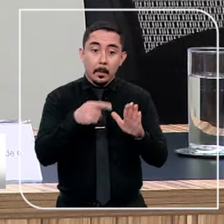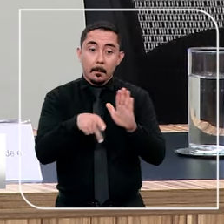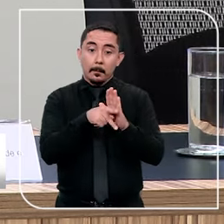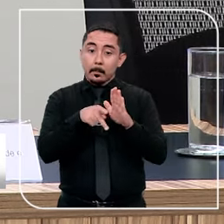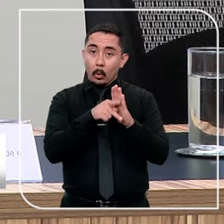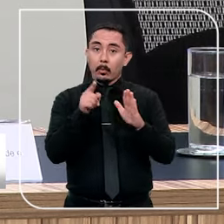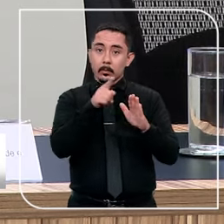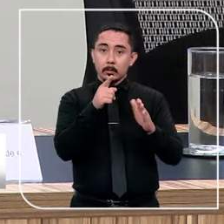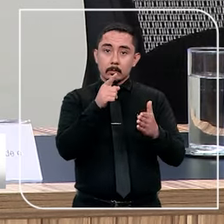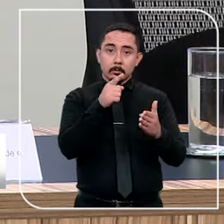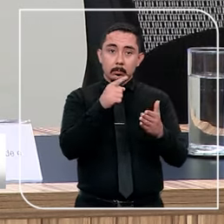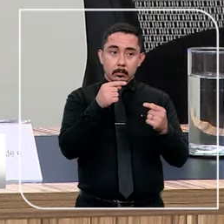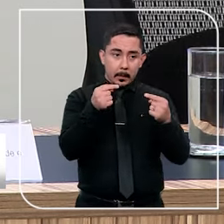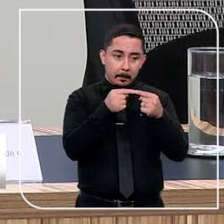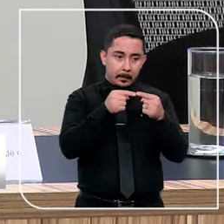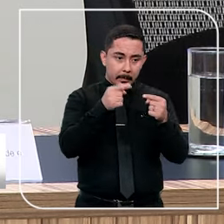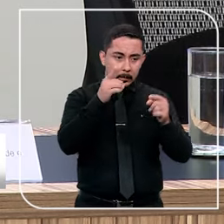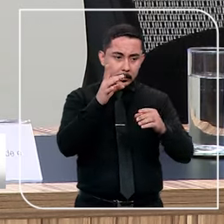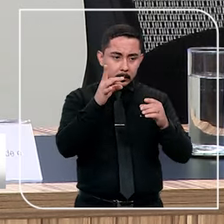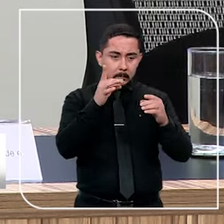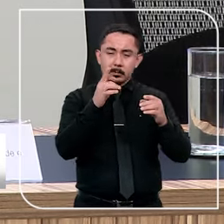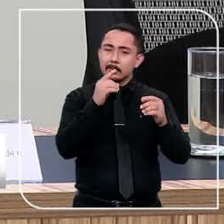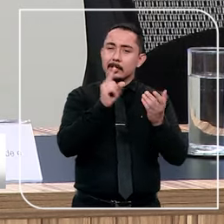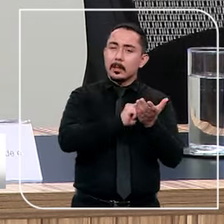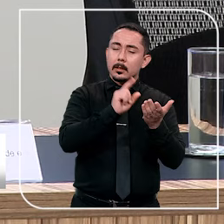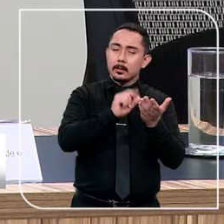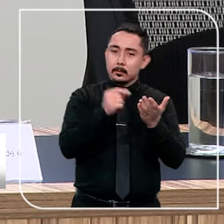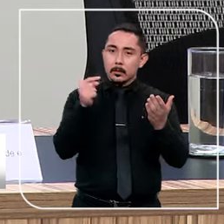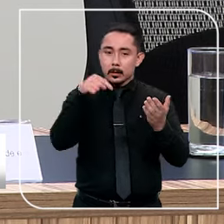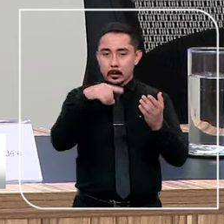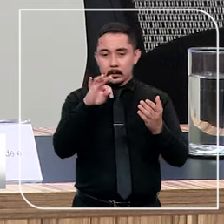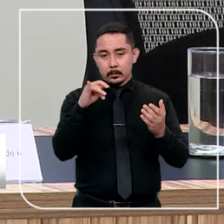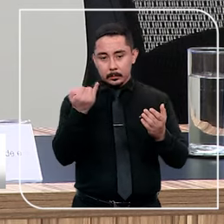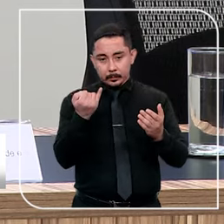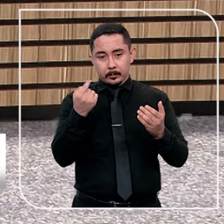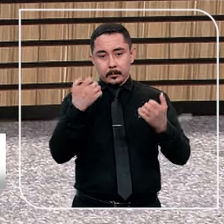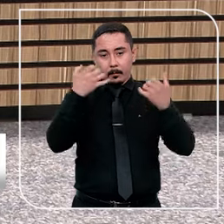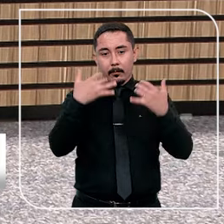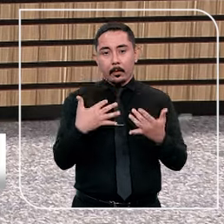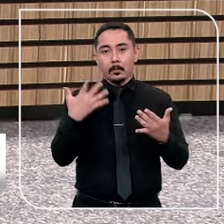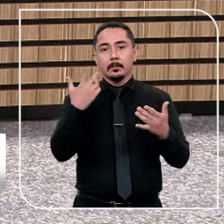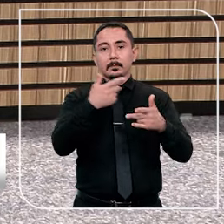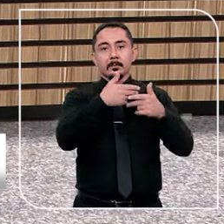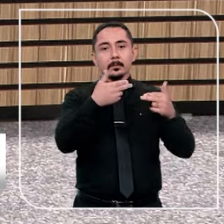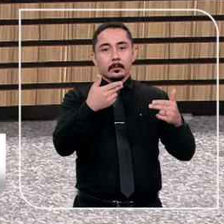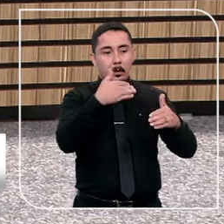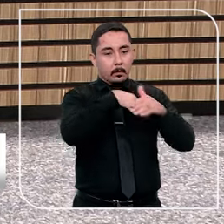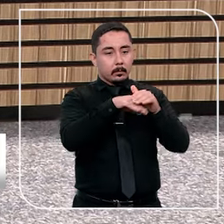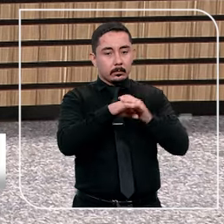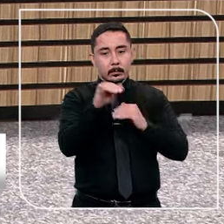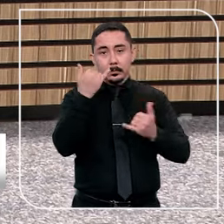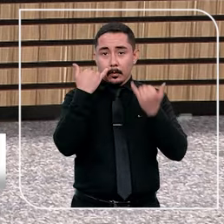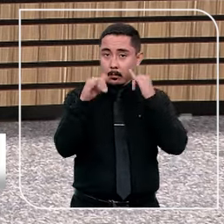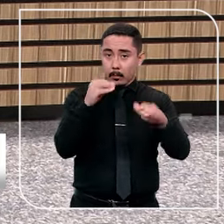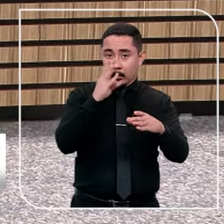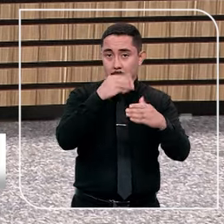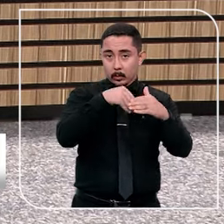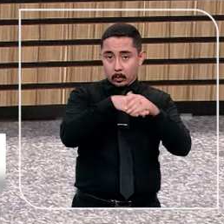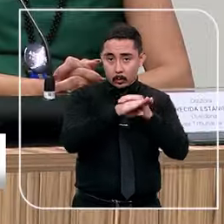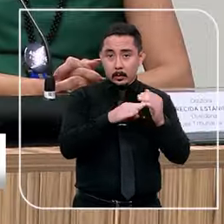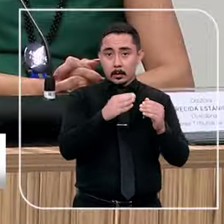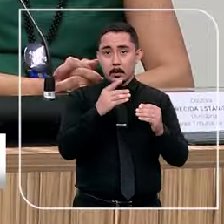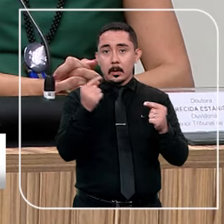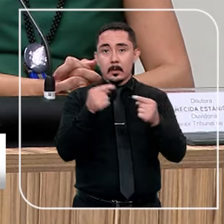o assessor chefe da assessoria de conformidade e integridade digital do STJ explicou que o inventário de dados é uma ferramenta